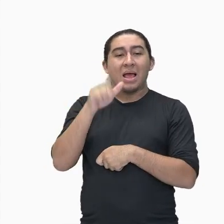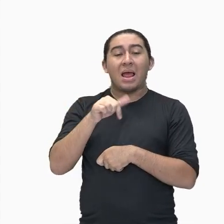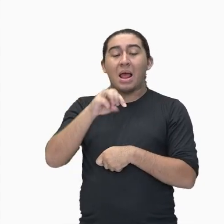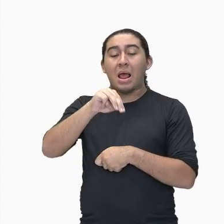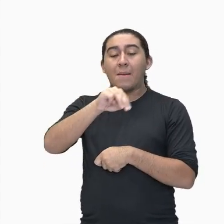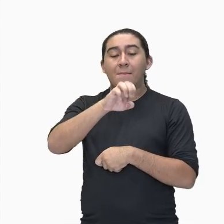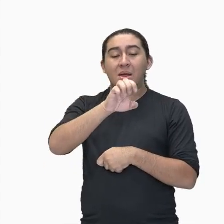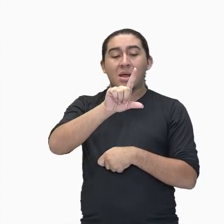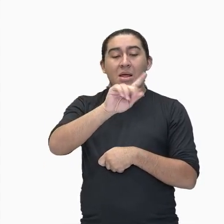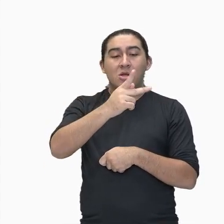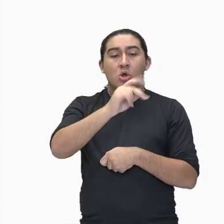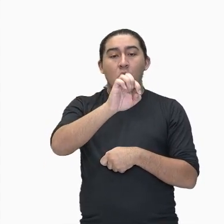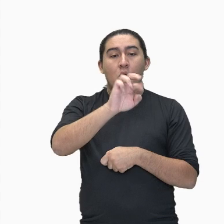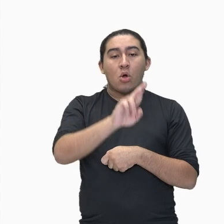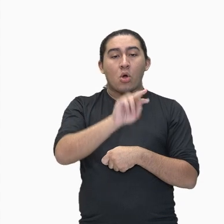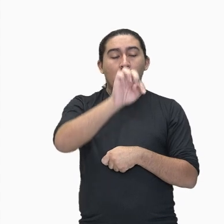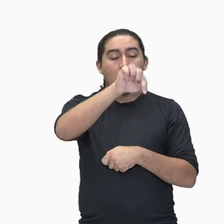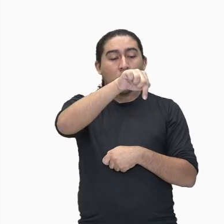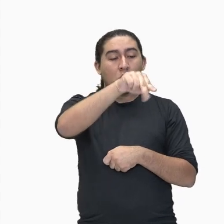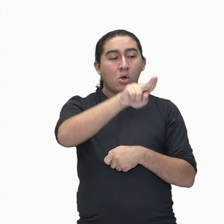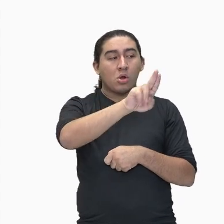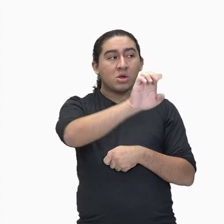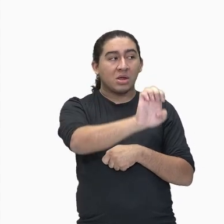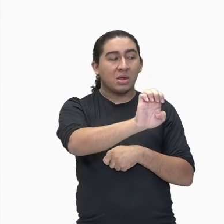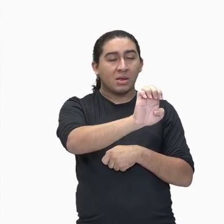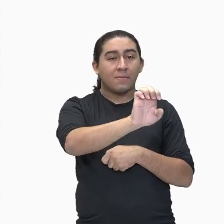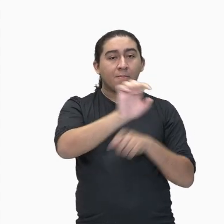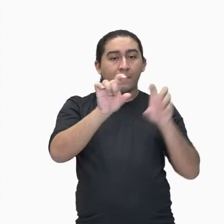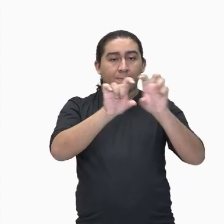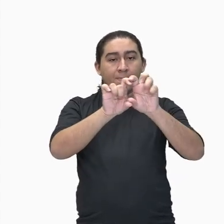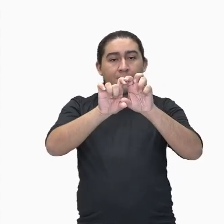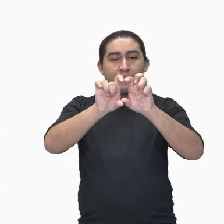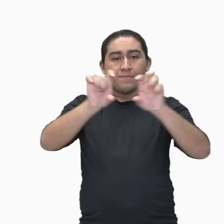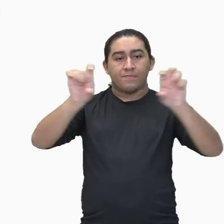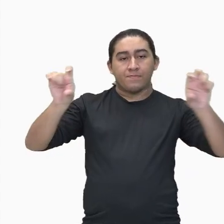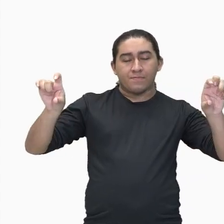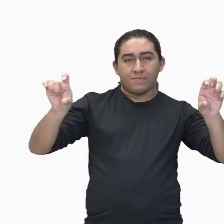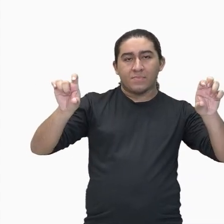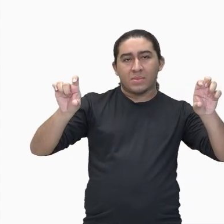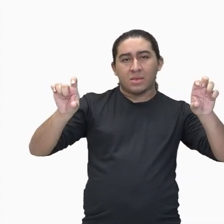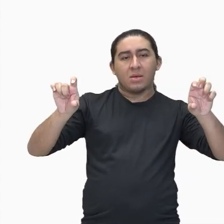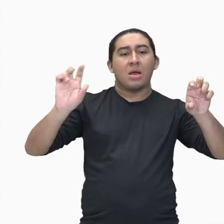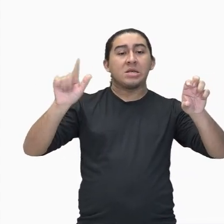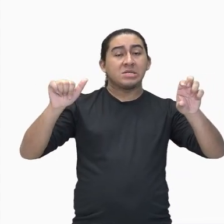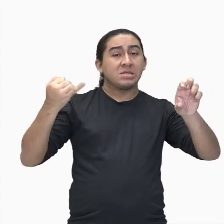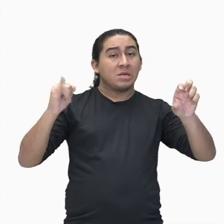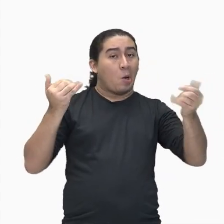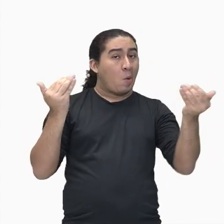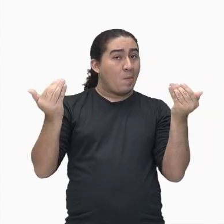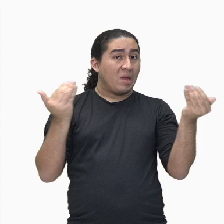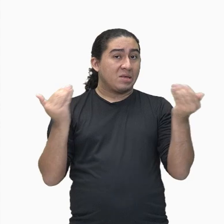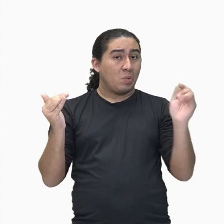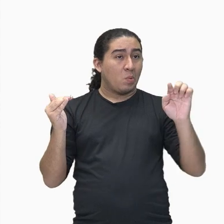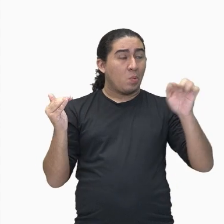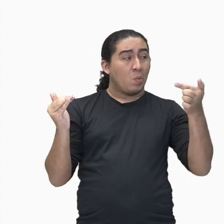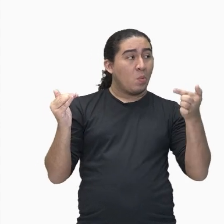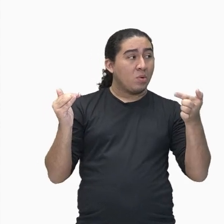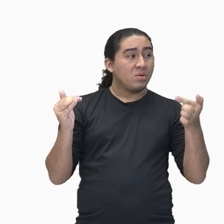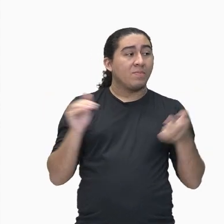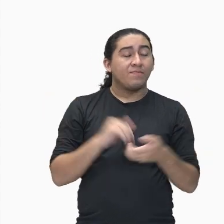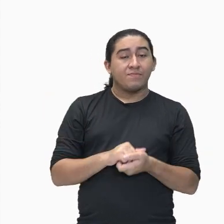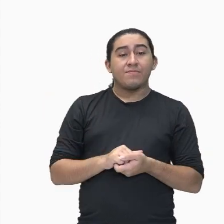que. Caju é melhor que banana, né? Melão, sei lá, o que for que você